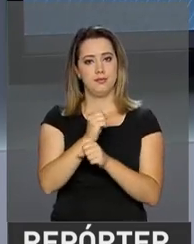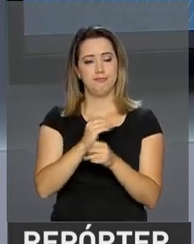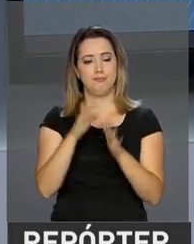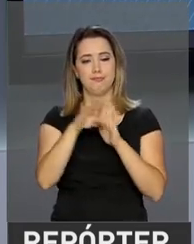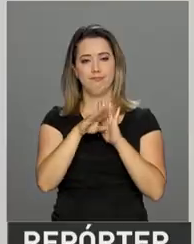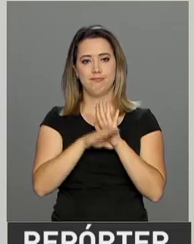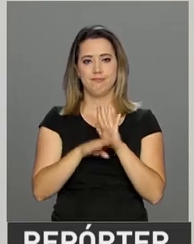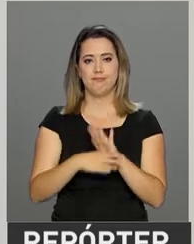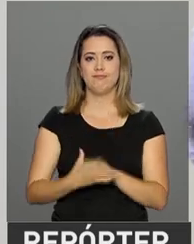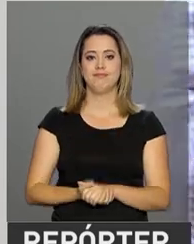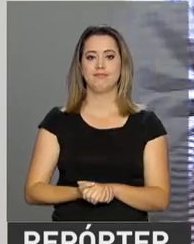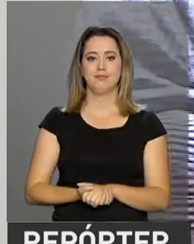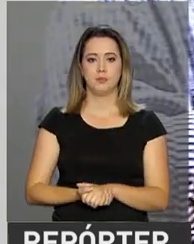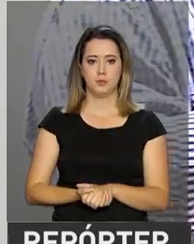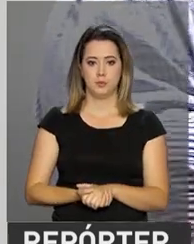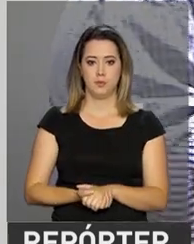Didático.